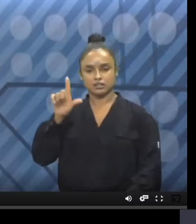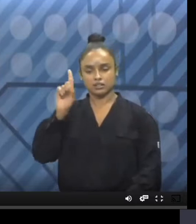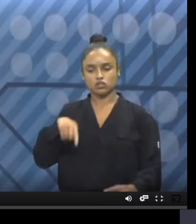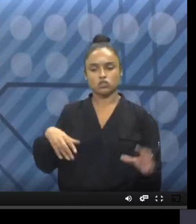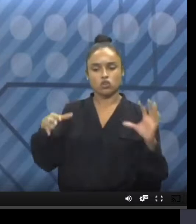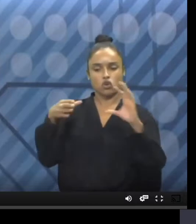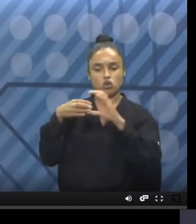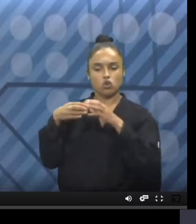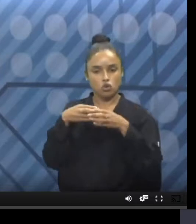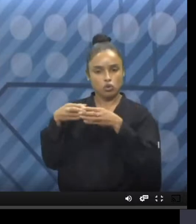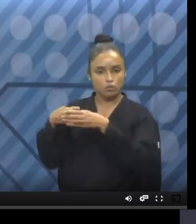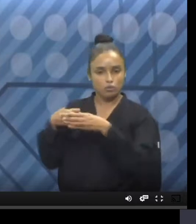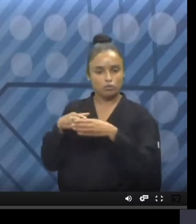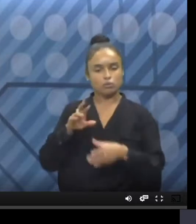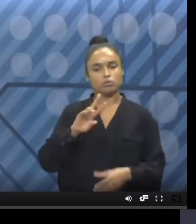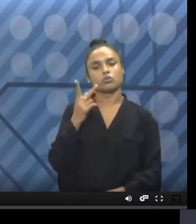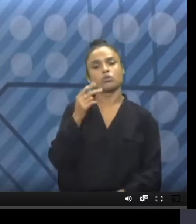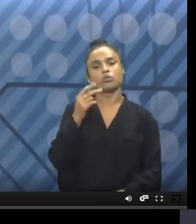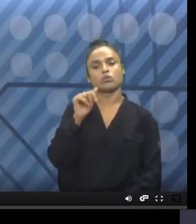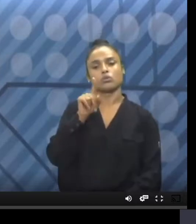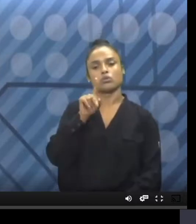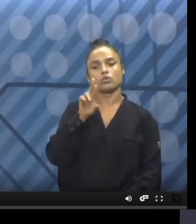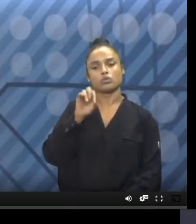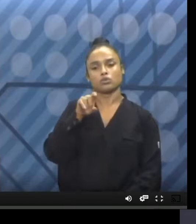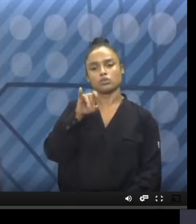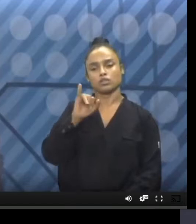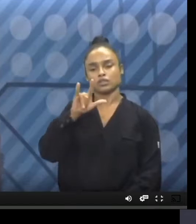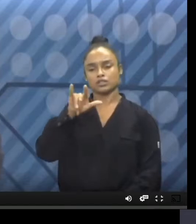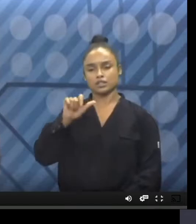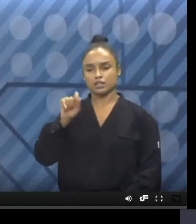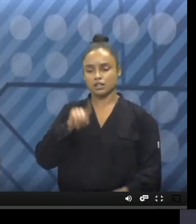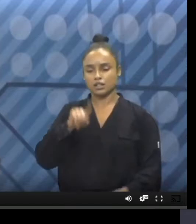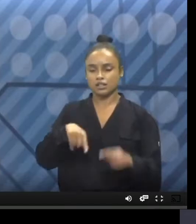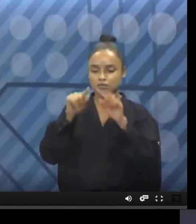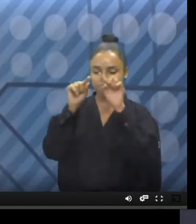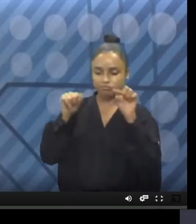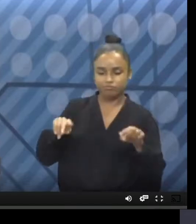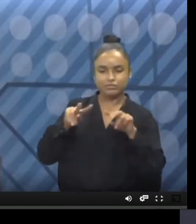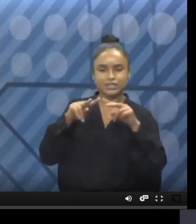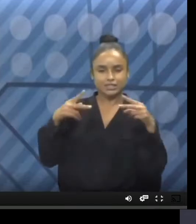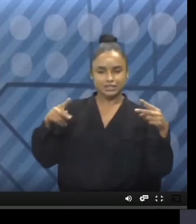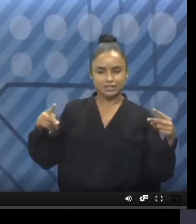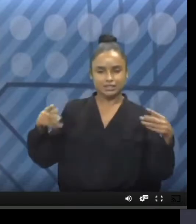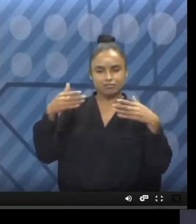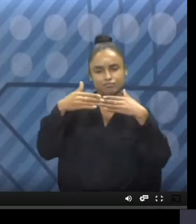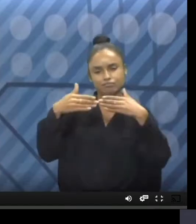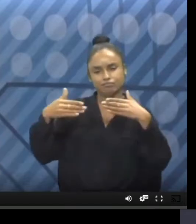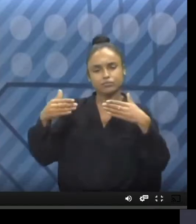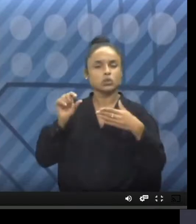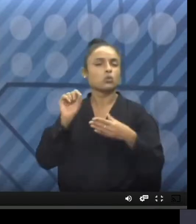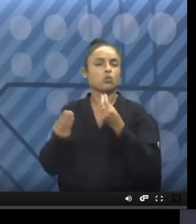essa diferenciação, nós conseguimos verificar a presença ou não desses compostos. Então, para a gente verificar o que nós vamos trabalhar nessa